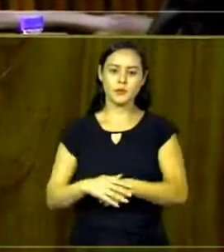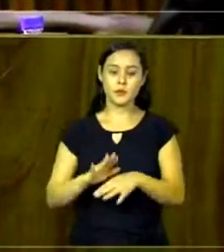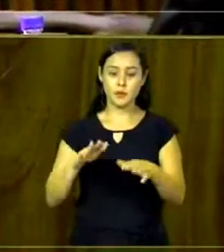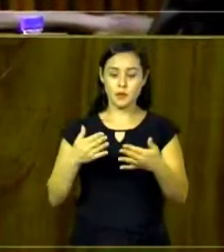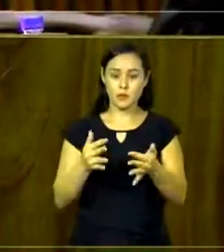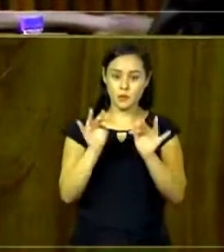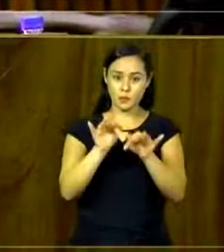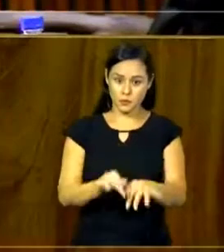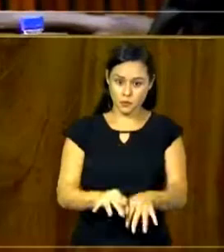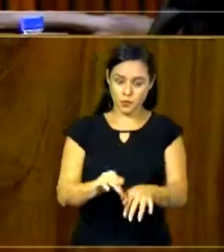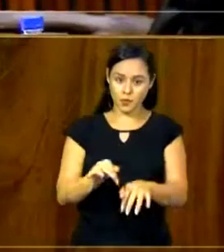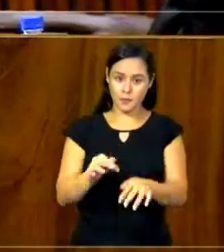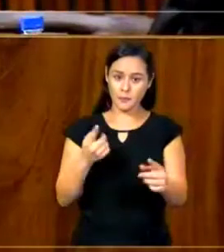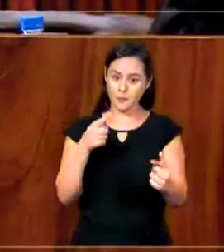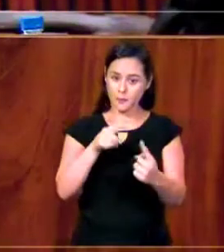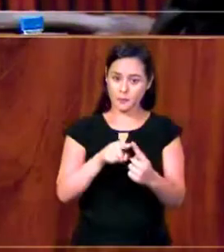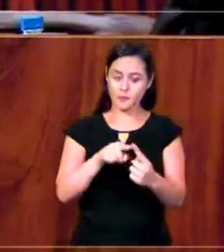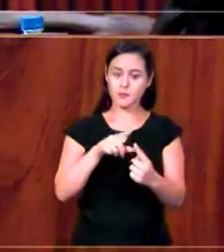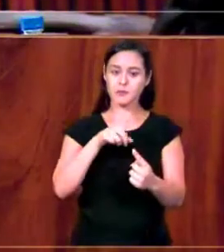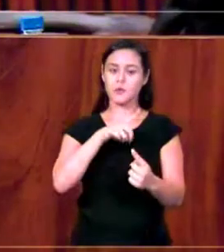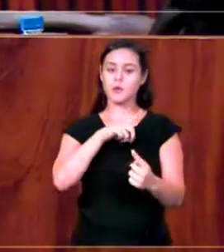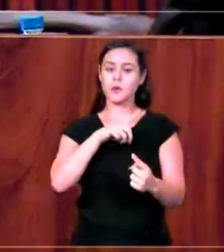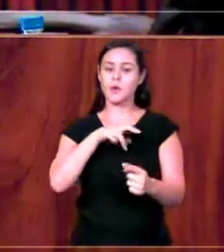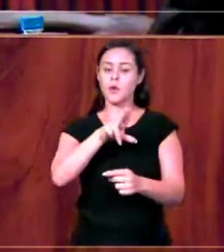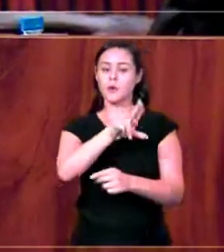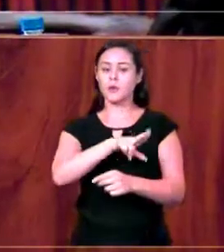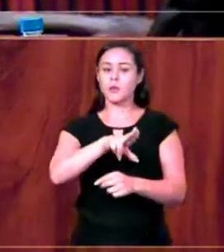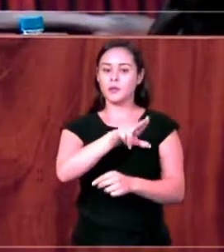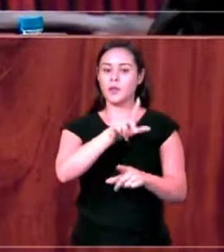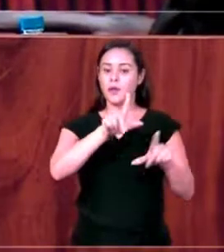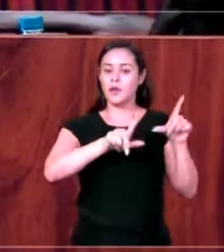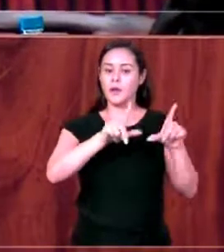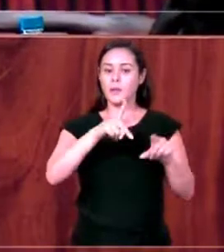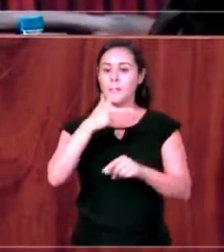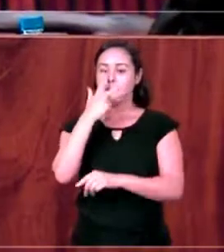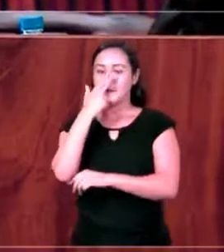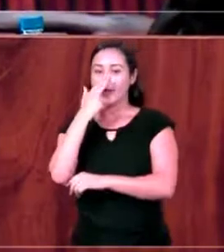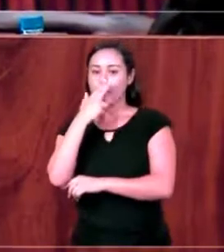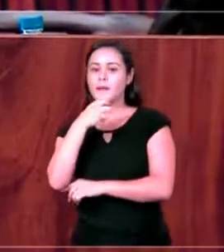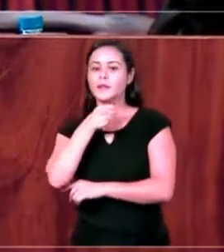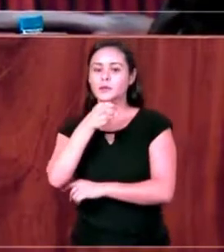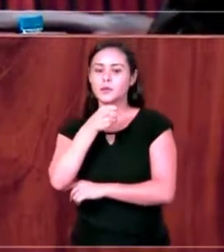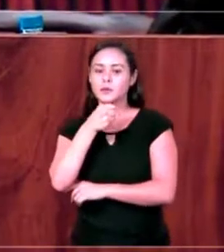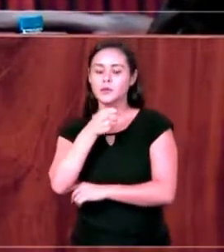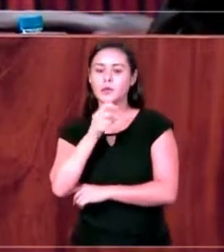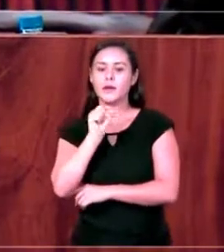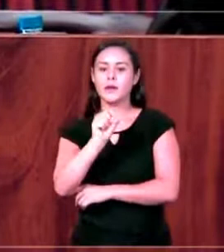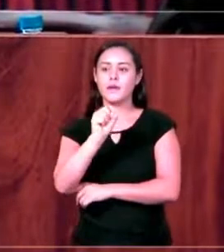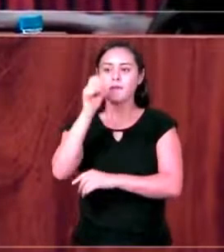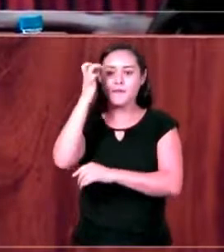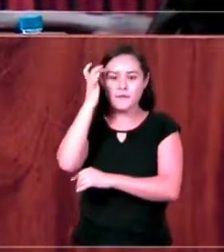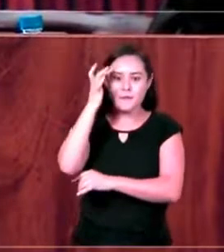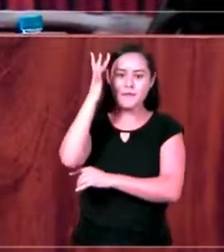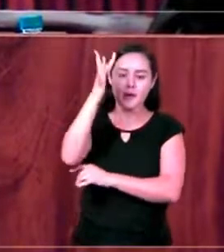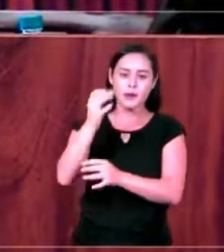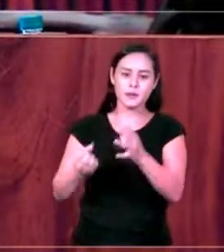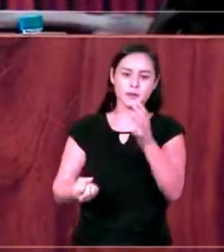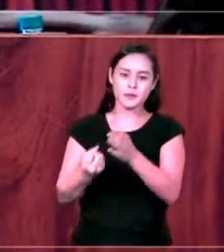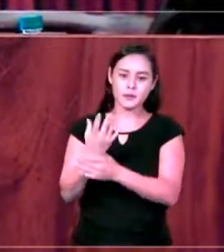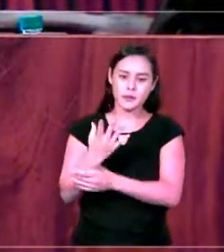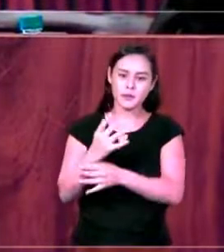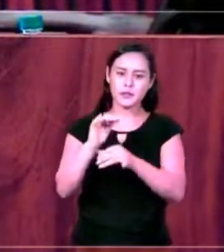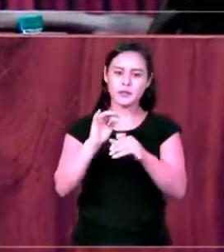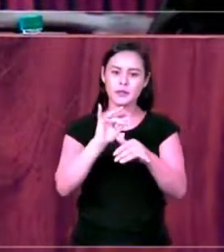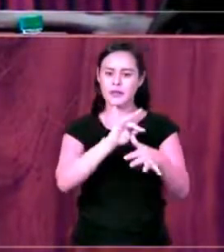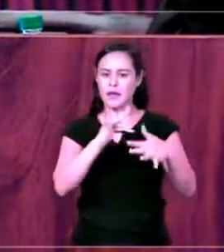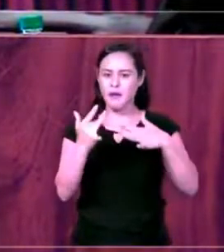fim, a opção por canais com aparência jornalística congrega a facilidade de criar nas